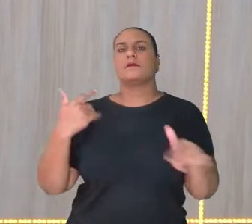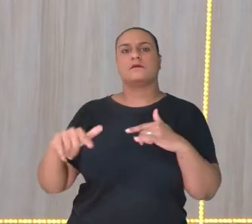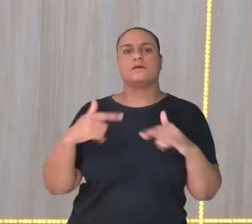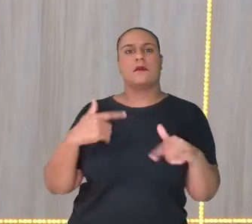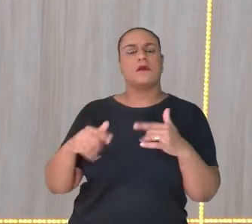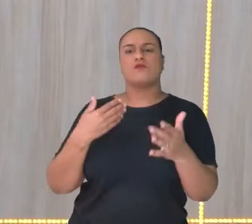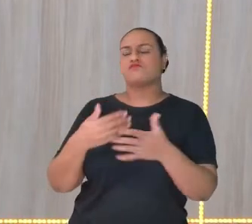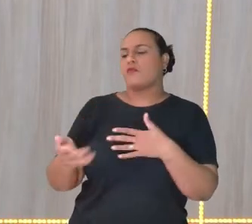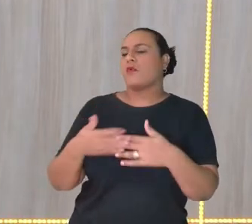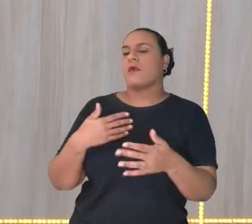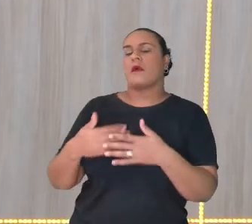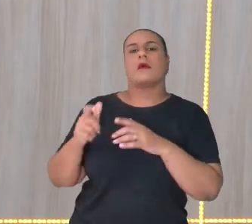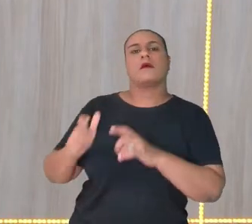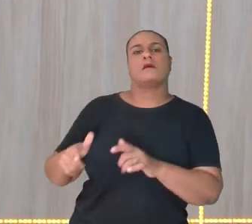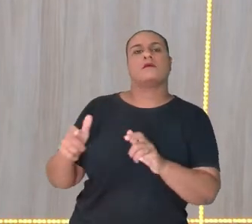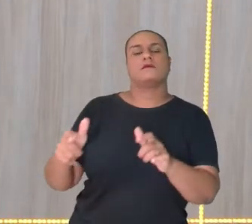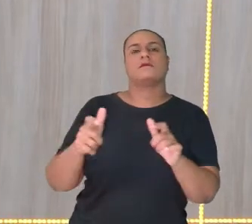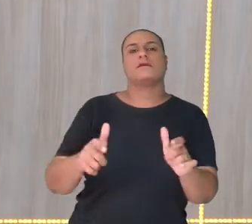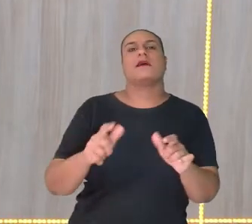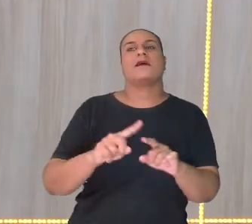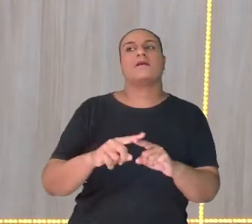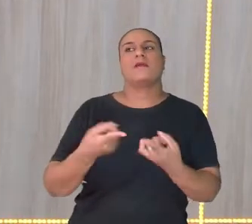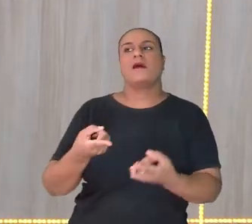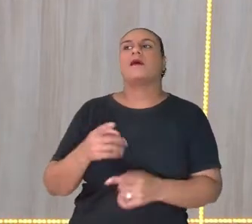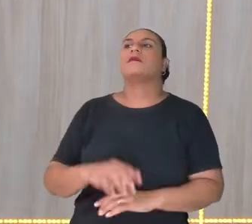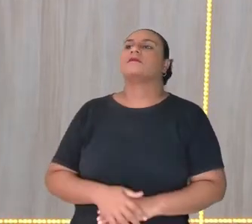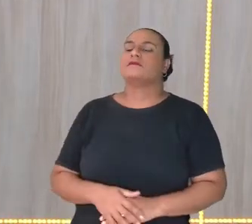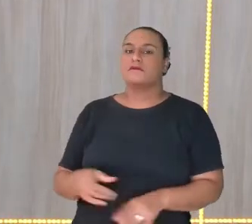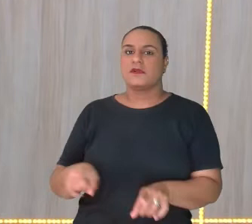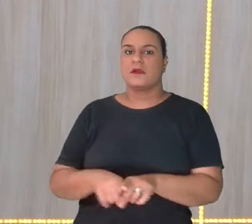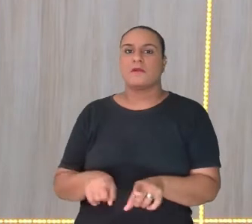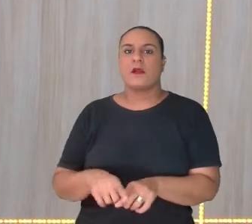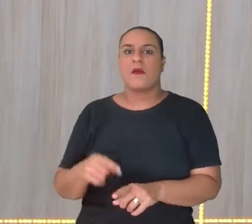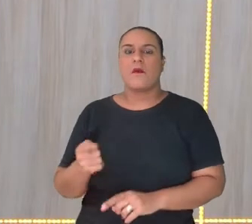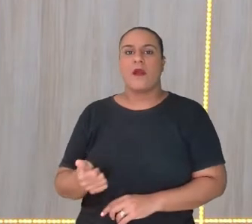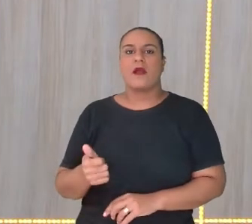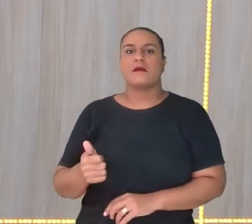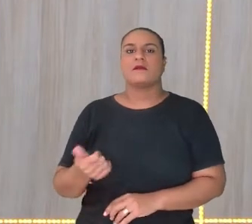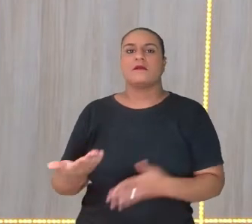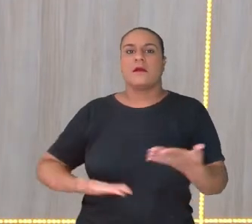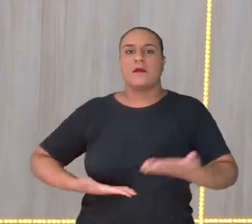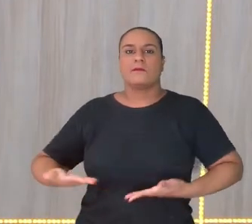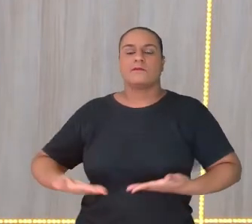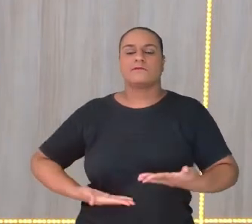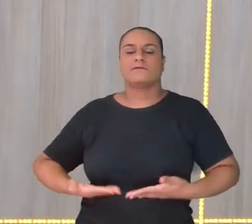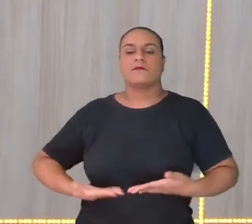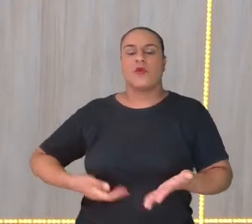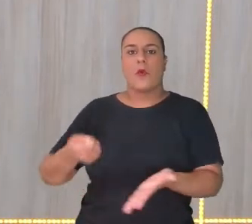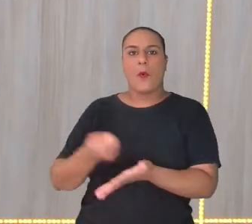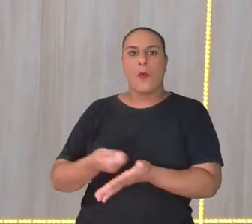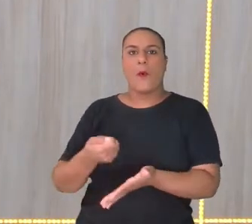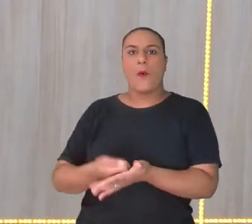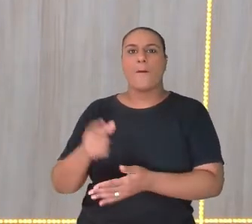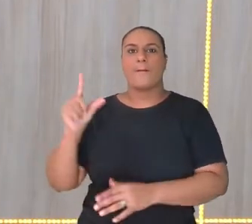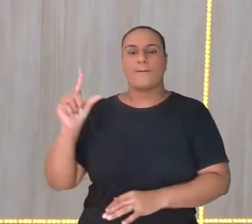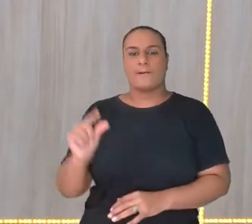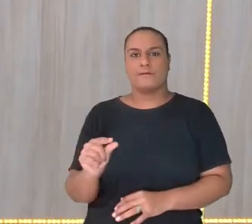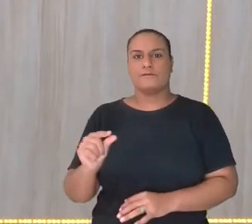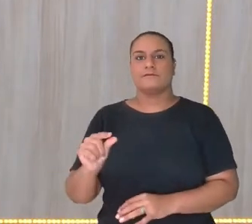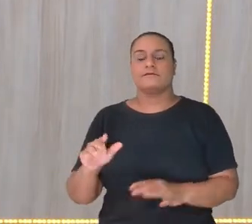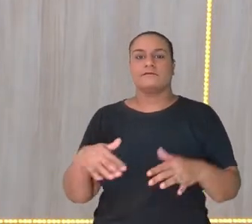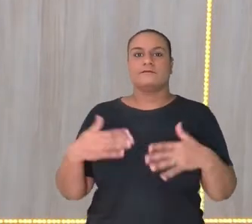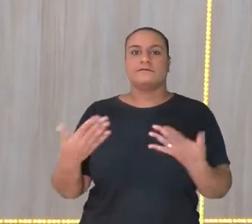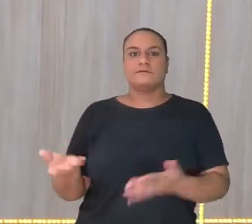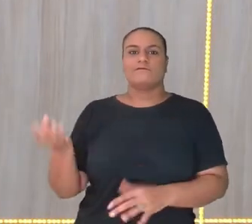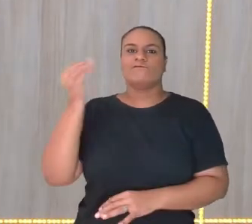onde eles queriam, mas eles eram quase servos também, né? Só que eles vão ter menos obrigações. E aí, ó, a gente